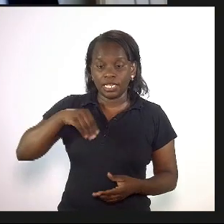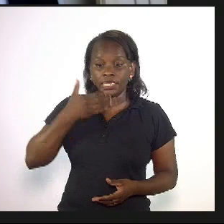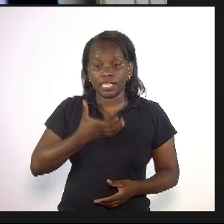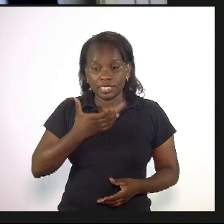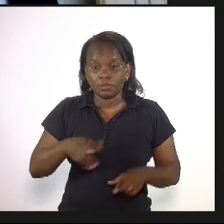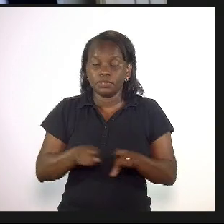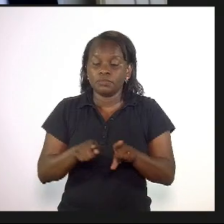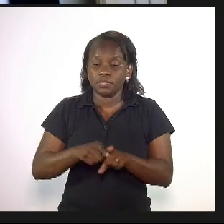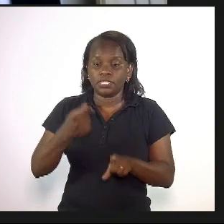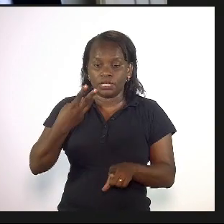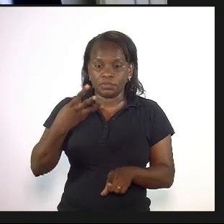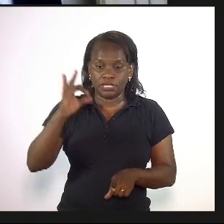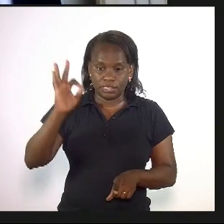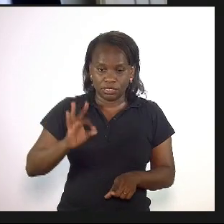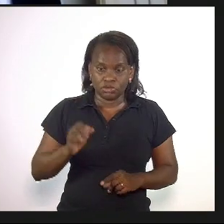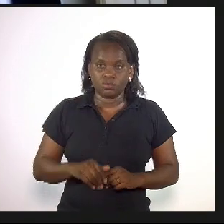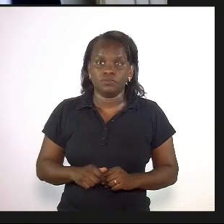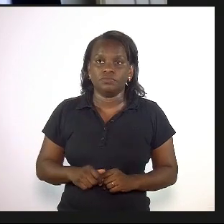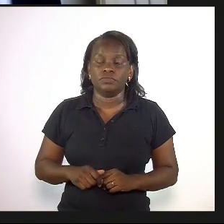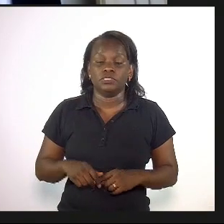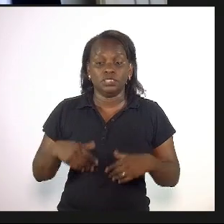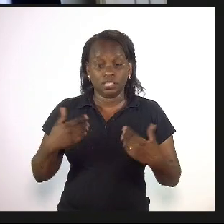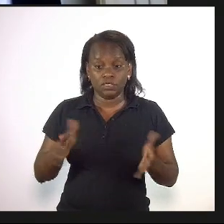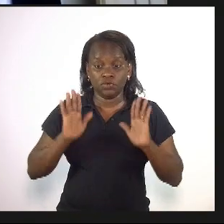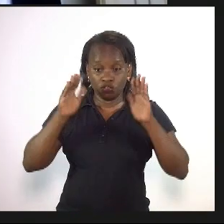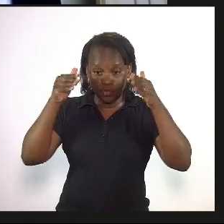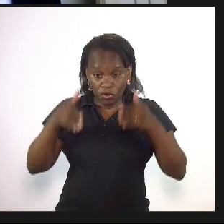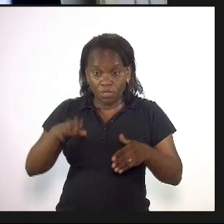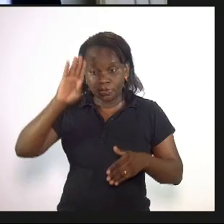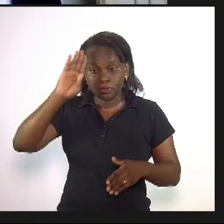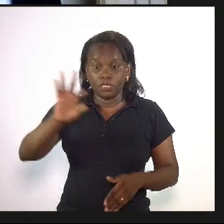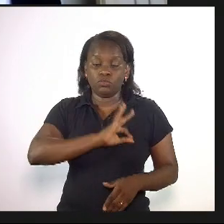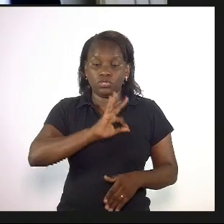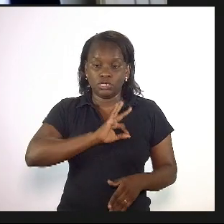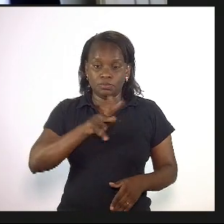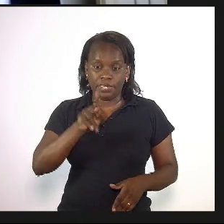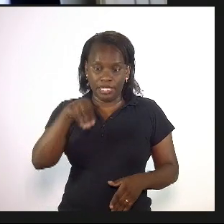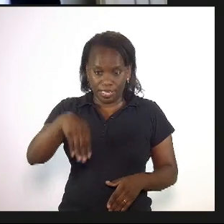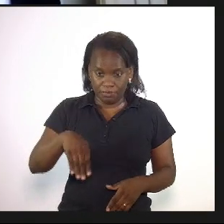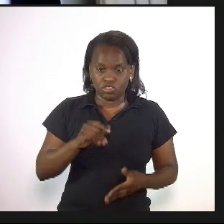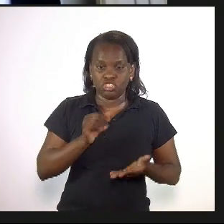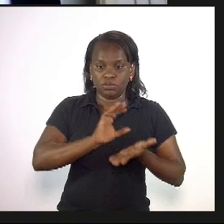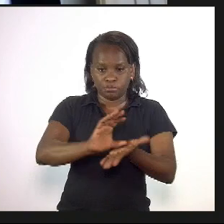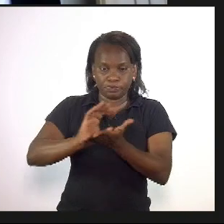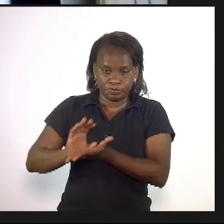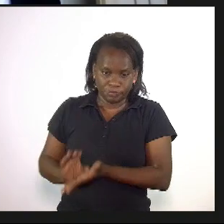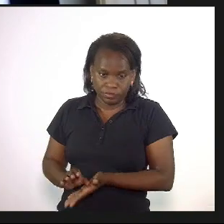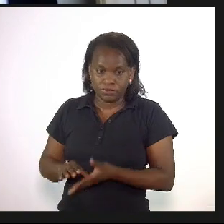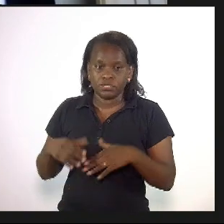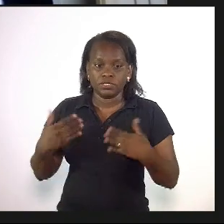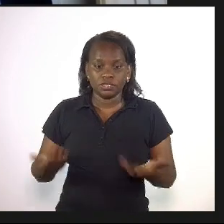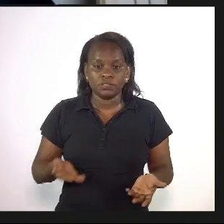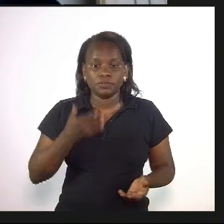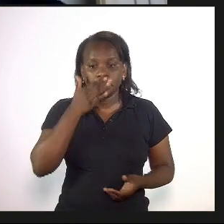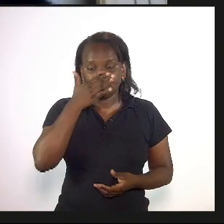e 13º. Foi bem focado na Polícia Militar esse recurso. No início do ano...